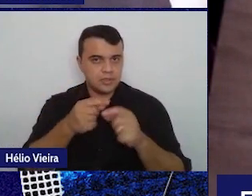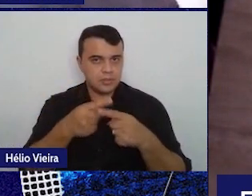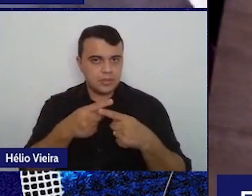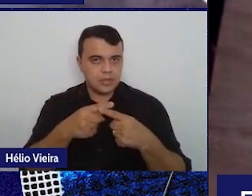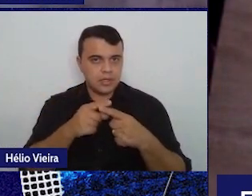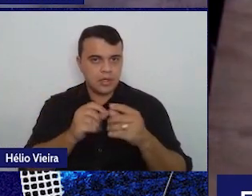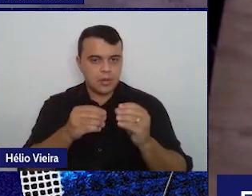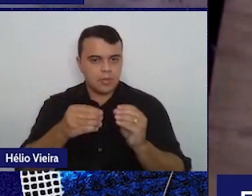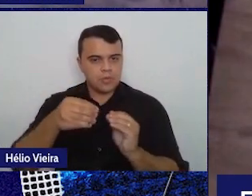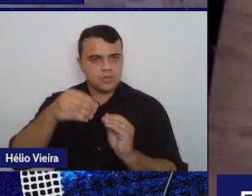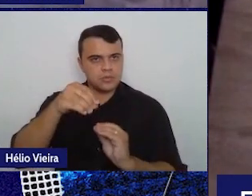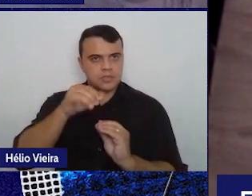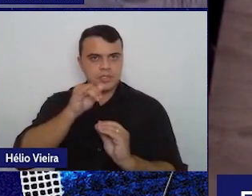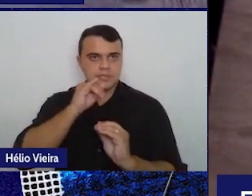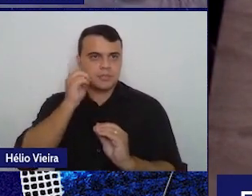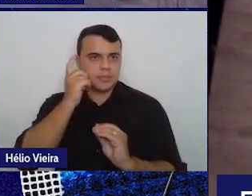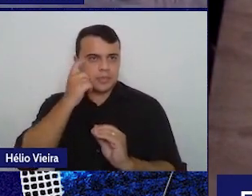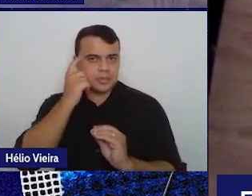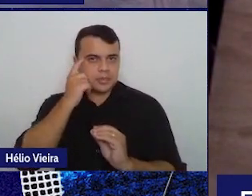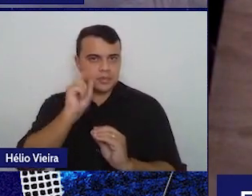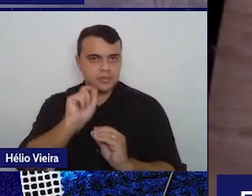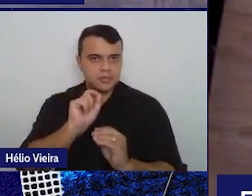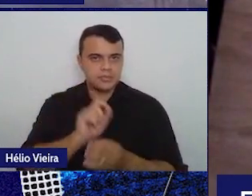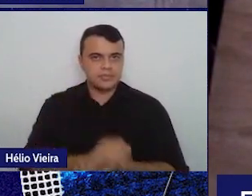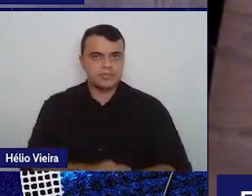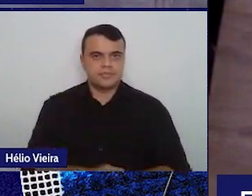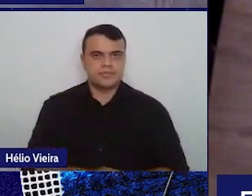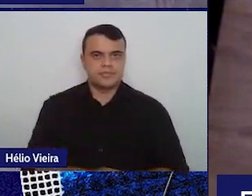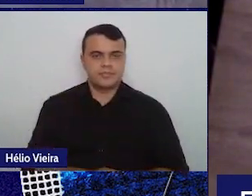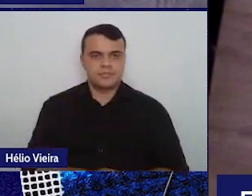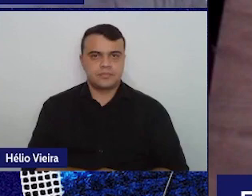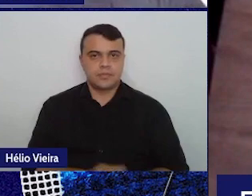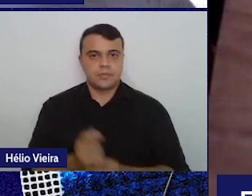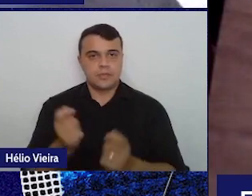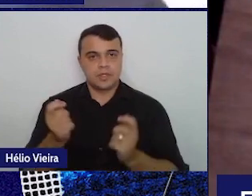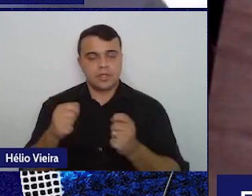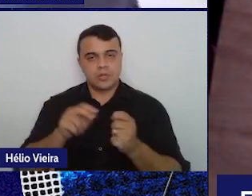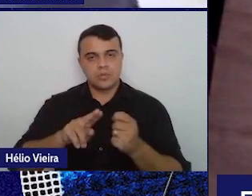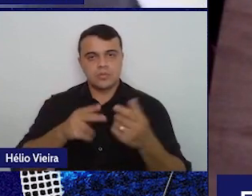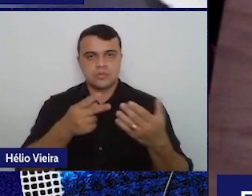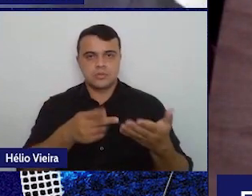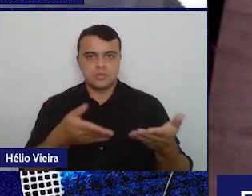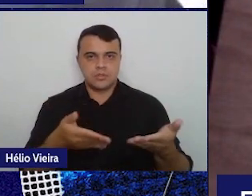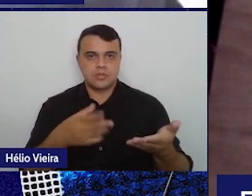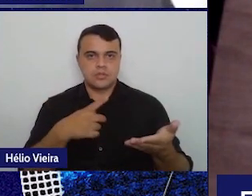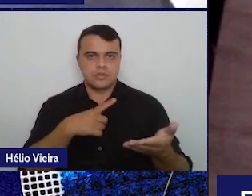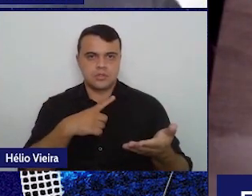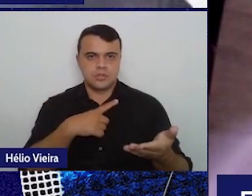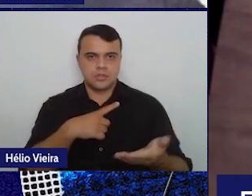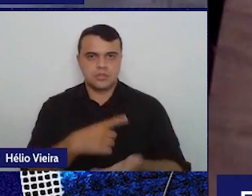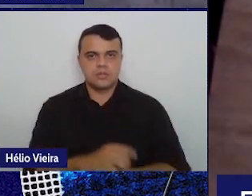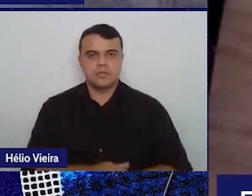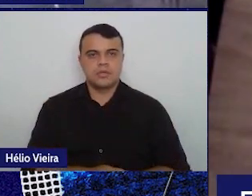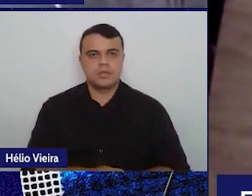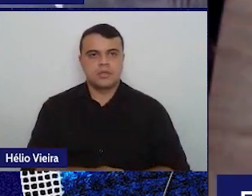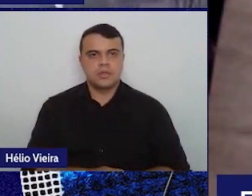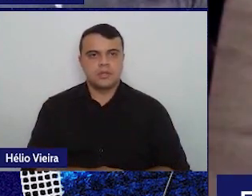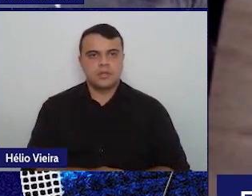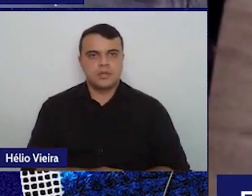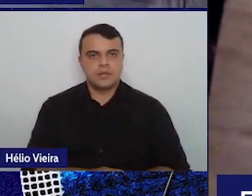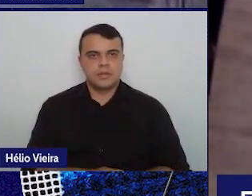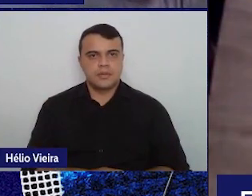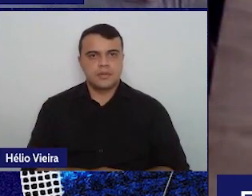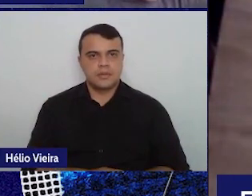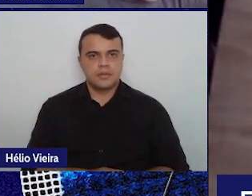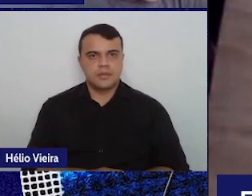composição. Pensando que eu posso usar isso e colocar